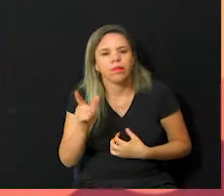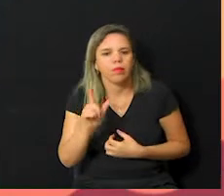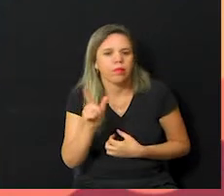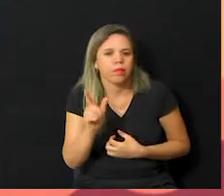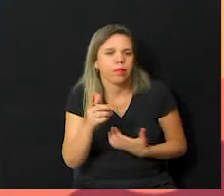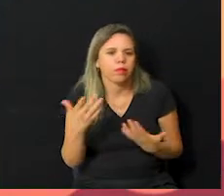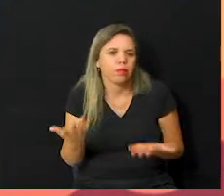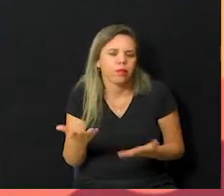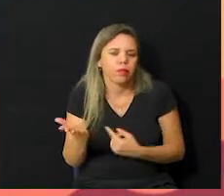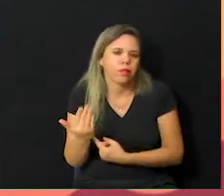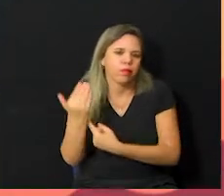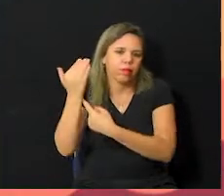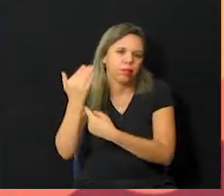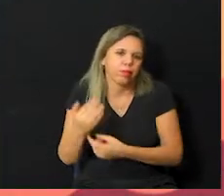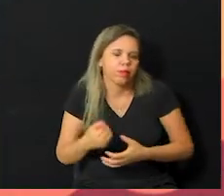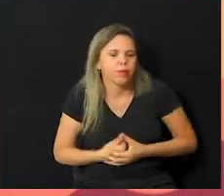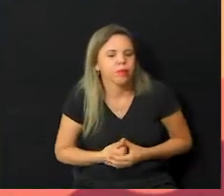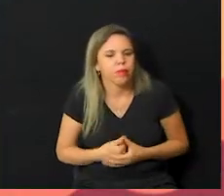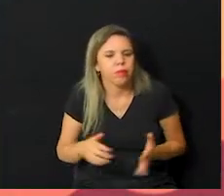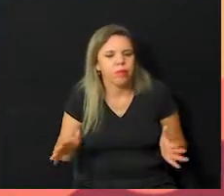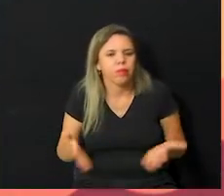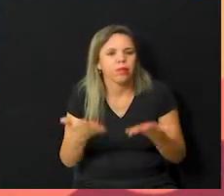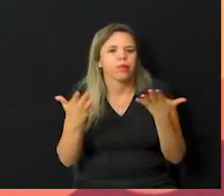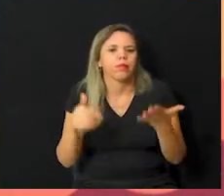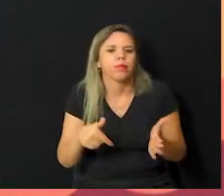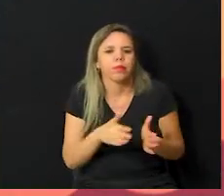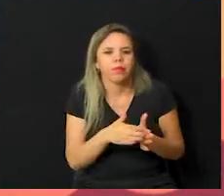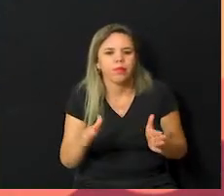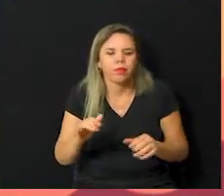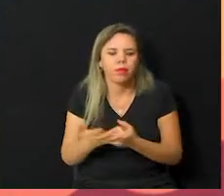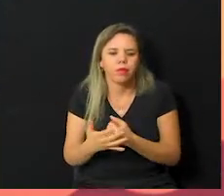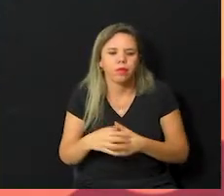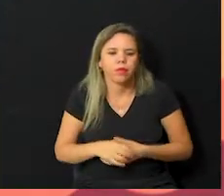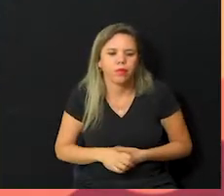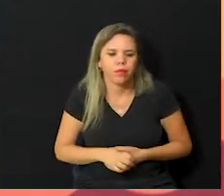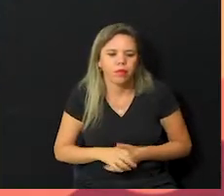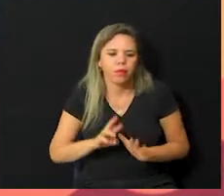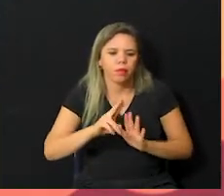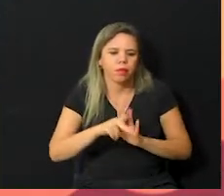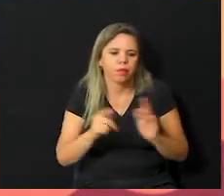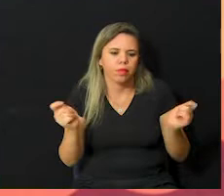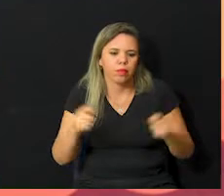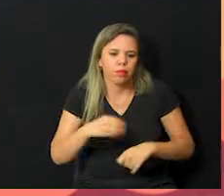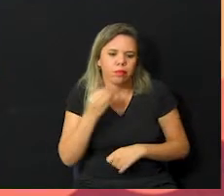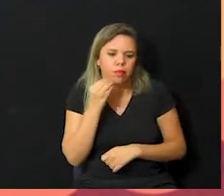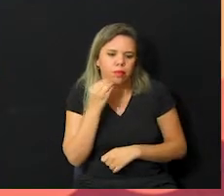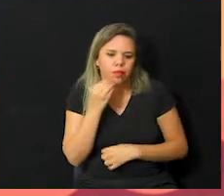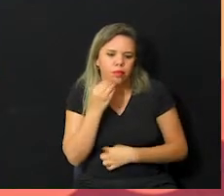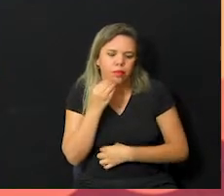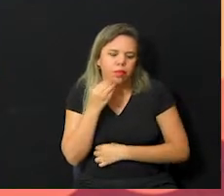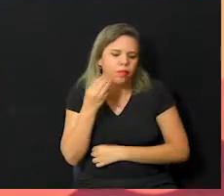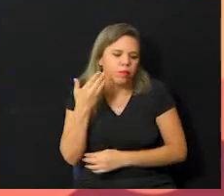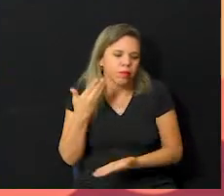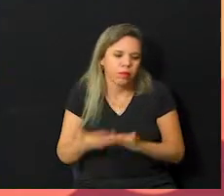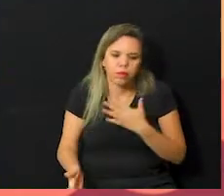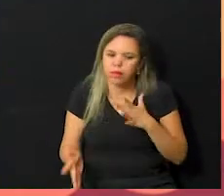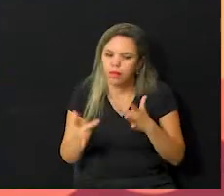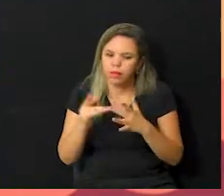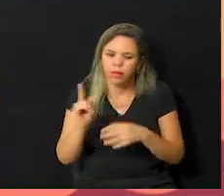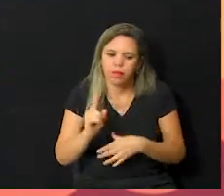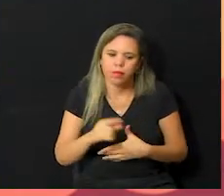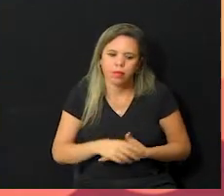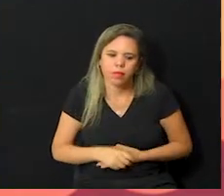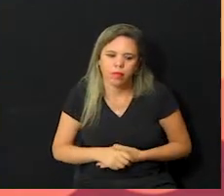né? Claro, a tecnologia proporcionou a gente, nesse período da pandemia, várias possibilidades da gente não perder